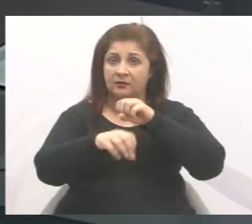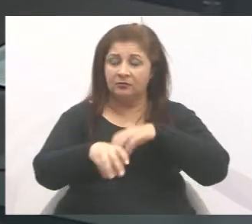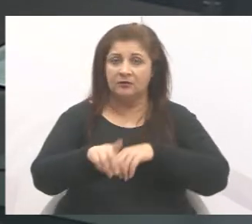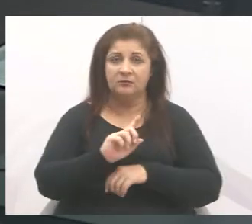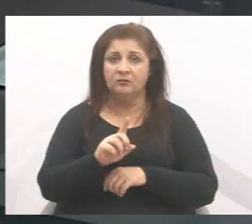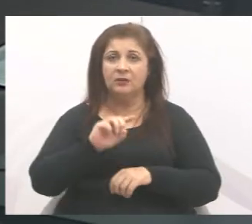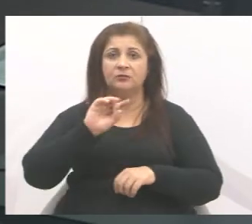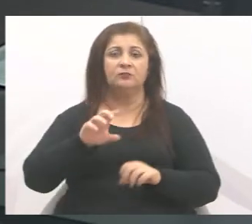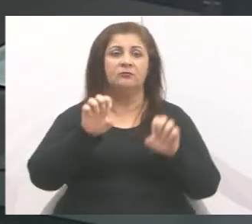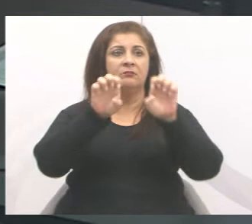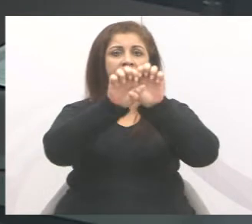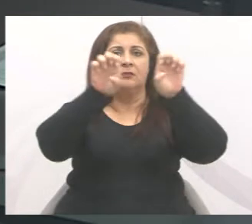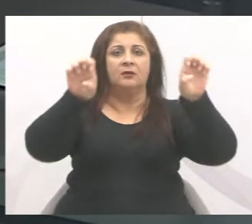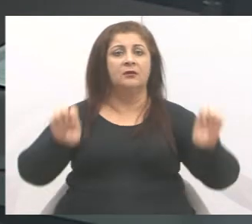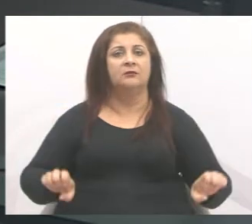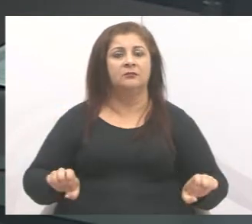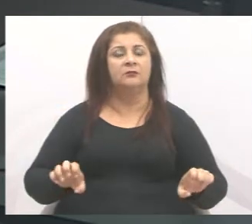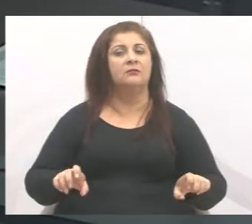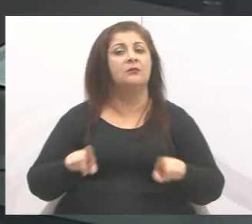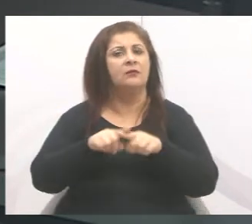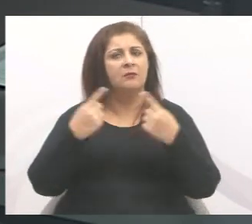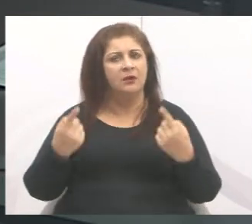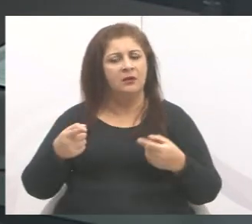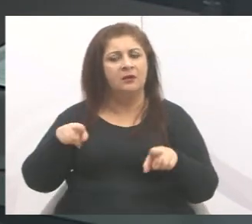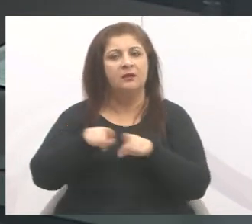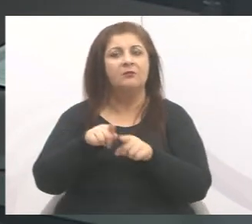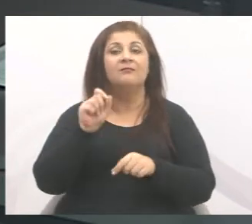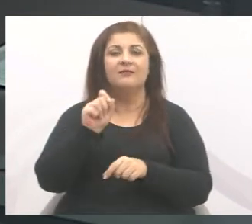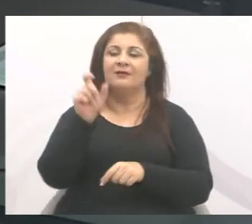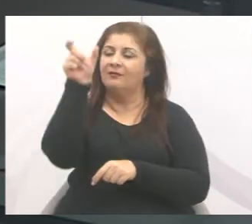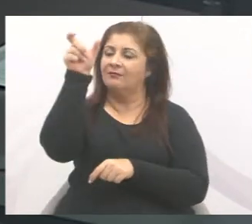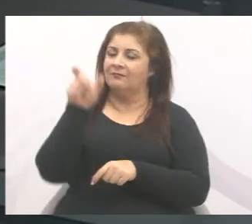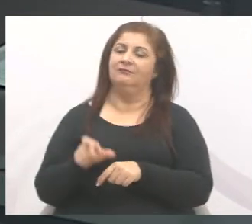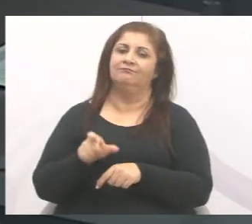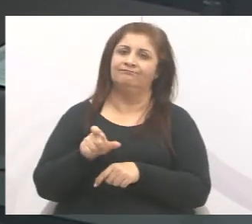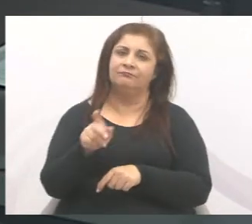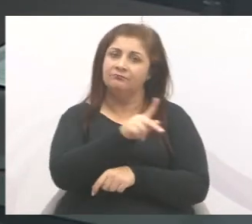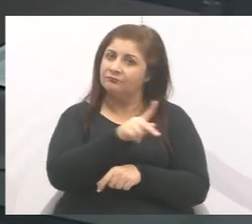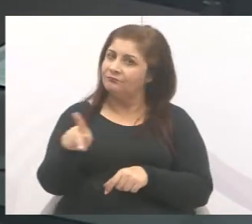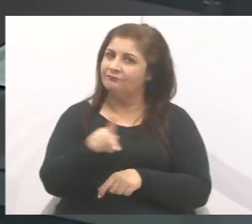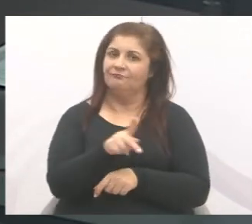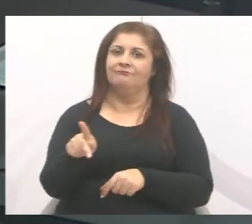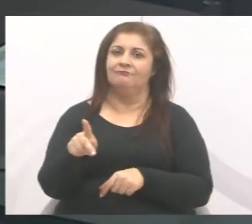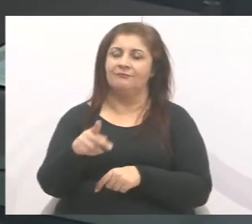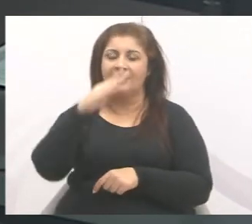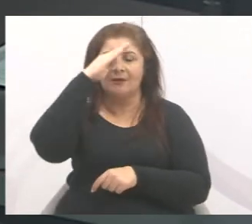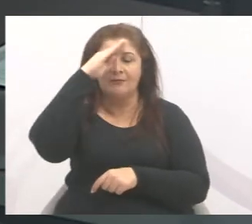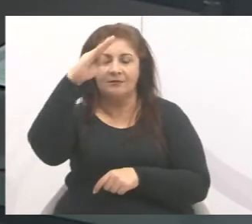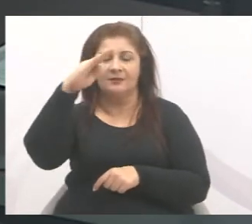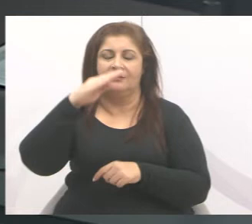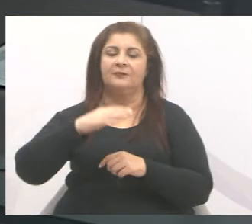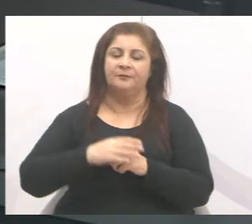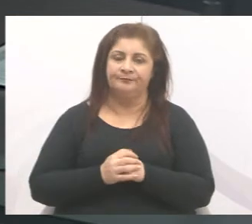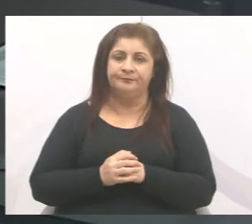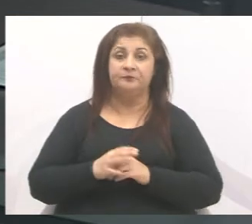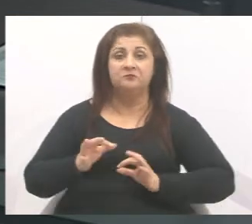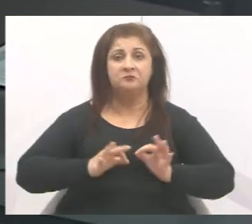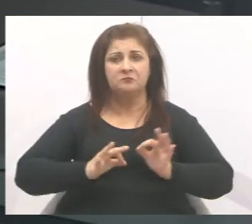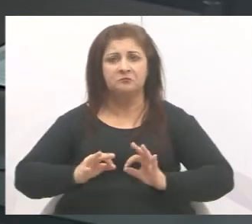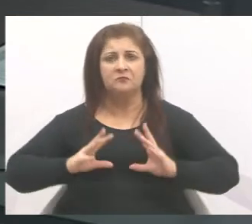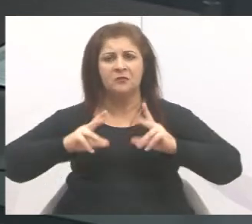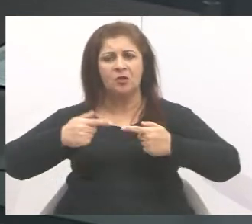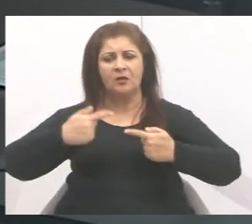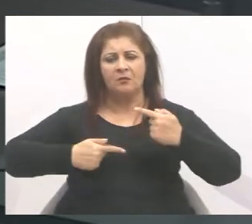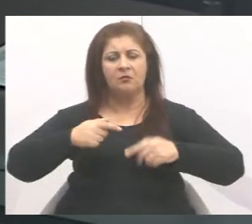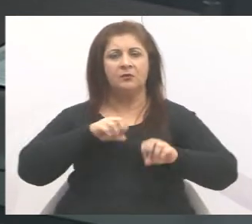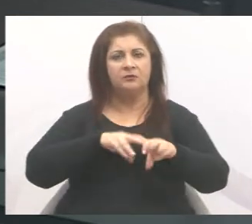parte estrutural, mas é também feito do componente humano. E o professor é esse componente humano que desenvolve a